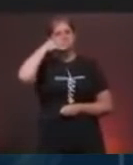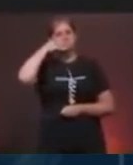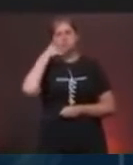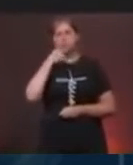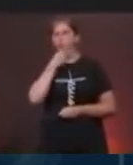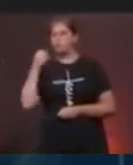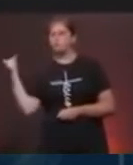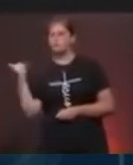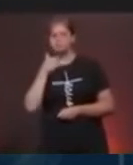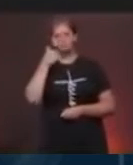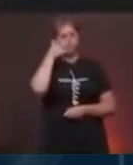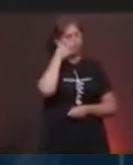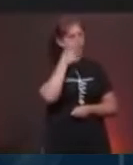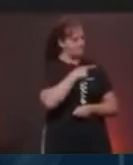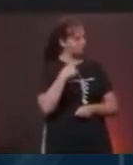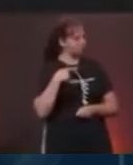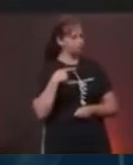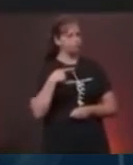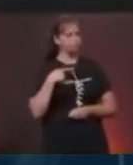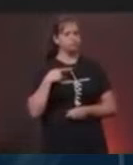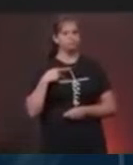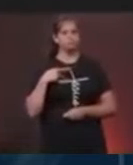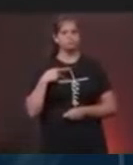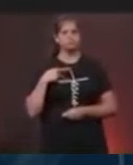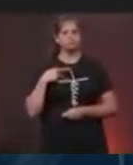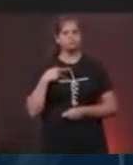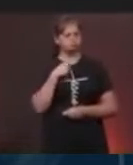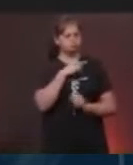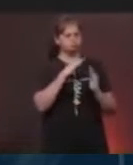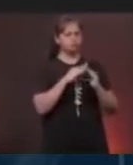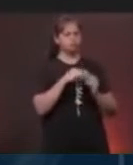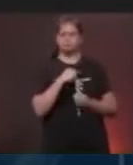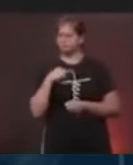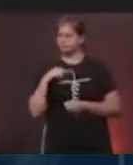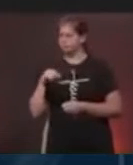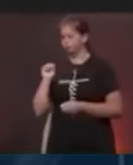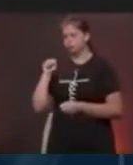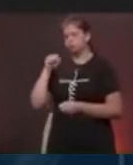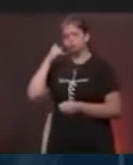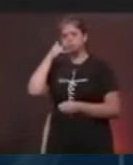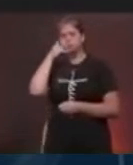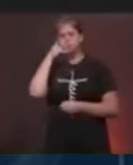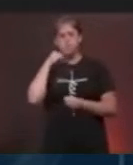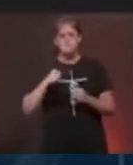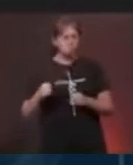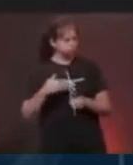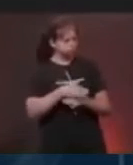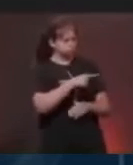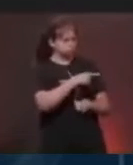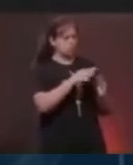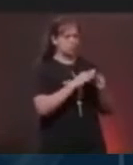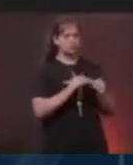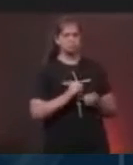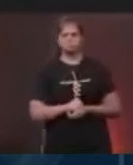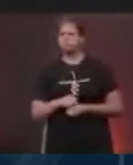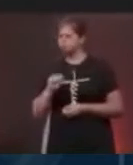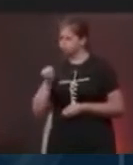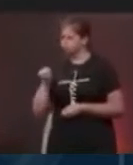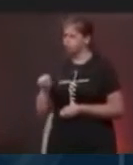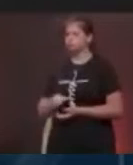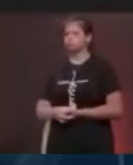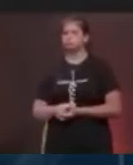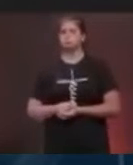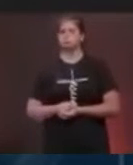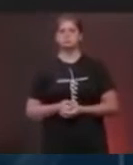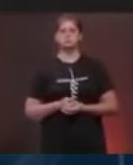O cara falou: senhor pastor Cláudio, o senhor está em casa? Eu falei: estou. Falei: posso dar uma passadinha aí? Falei: pode.